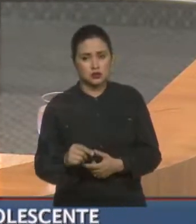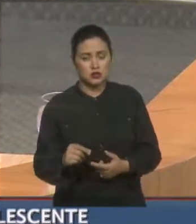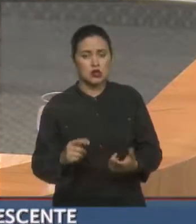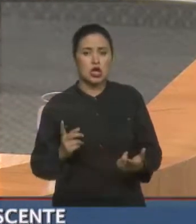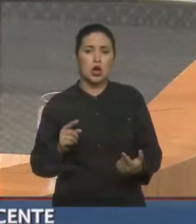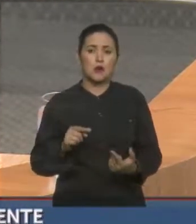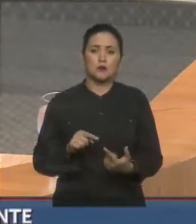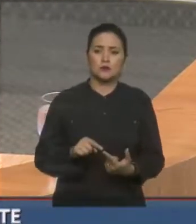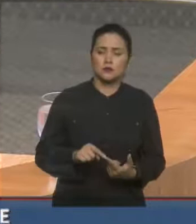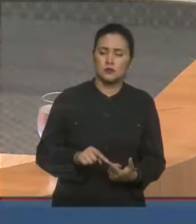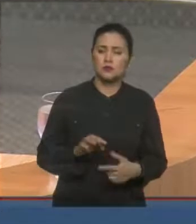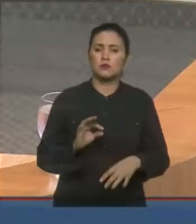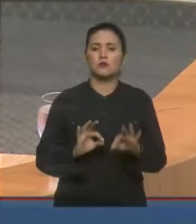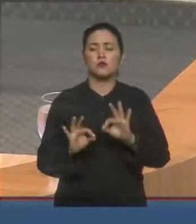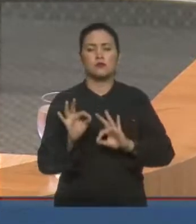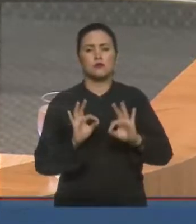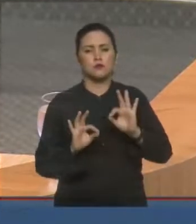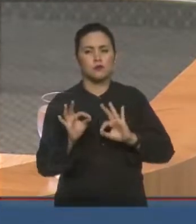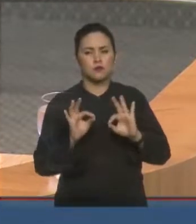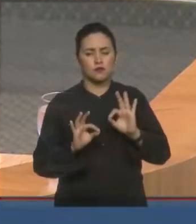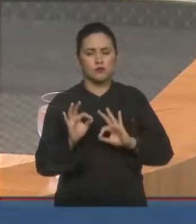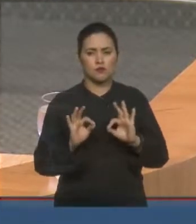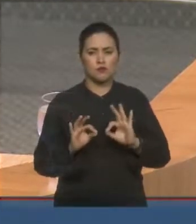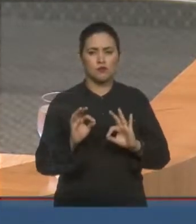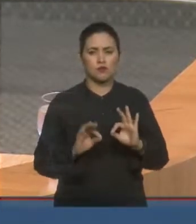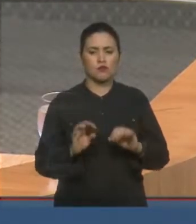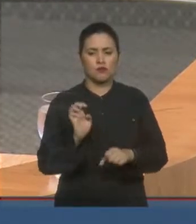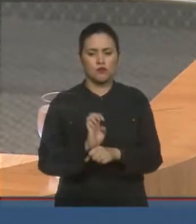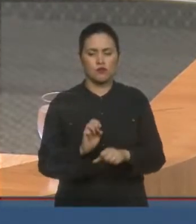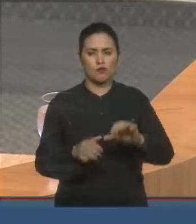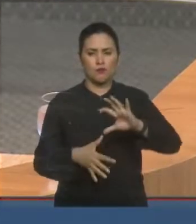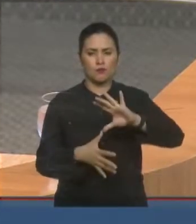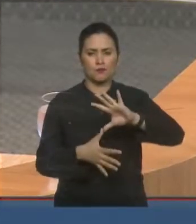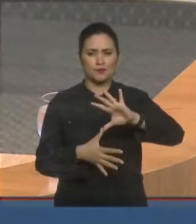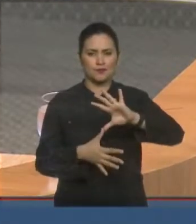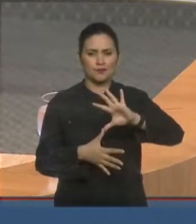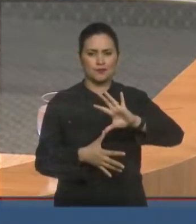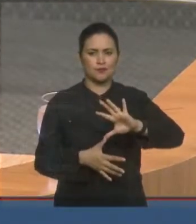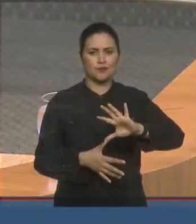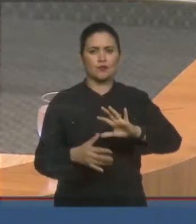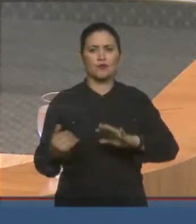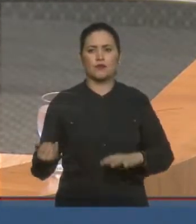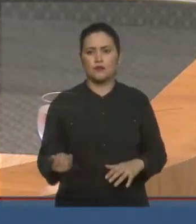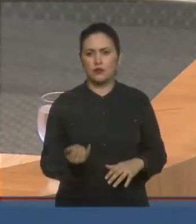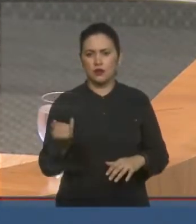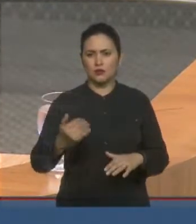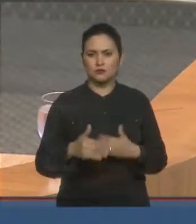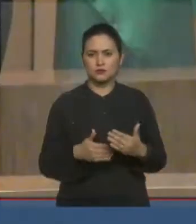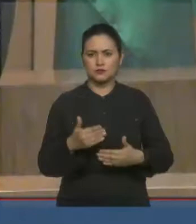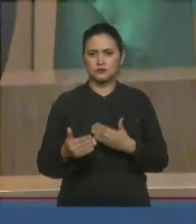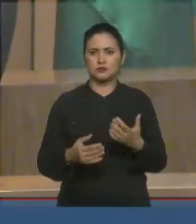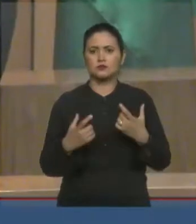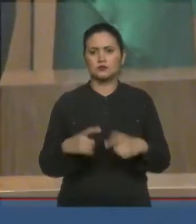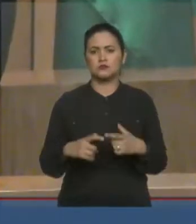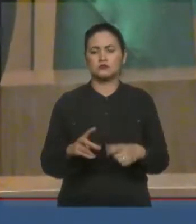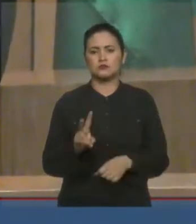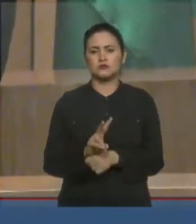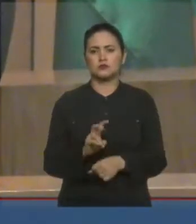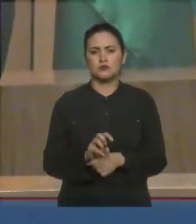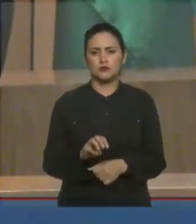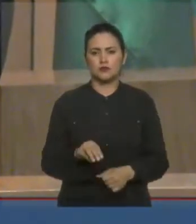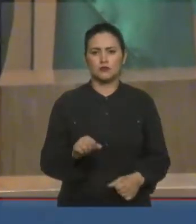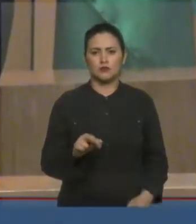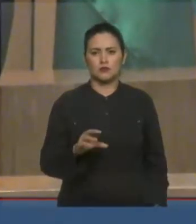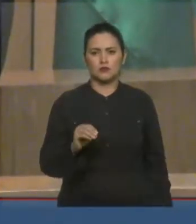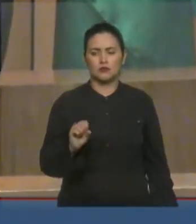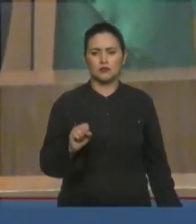da Organização dos Estados Americanos, com um papel importante desempenhado pelo Centro de Defesa Marcos Passerini e pela Justiça